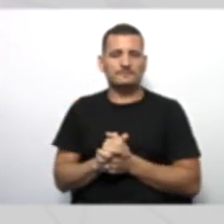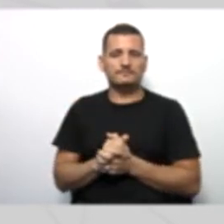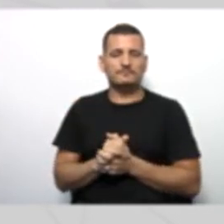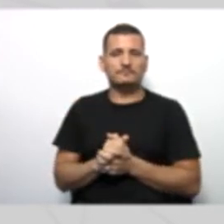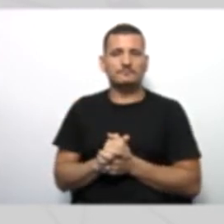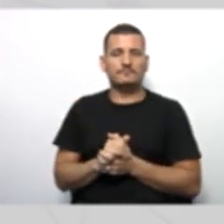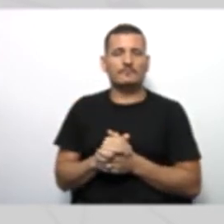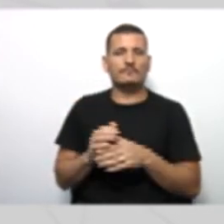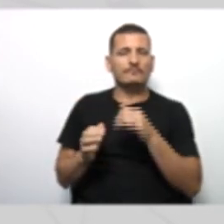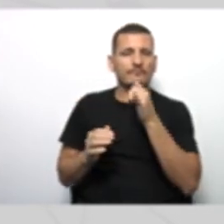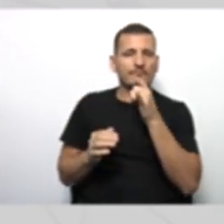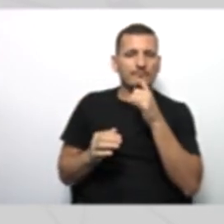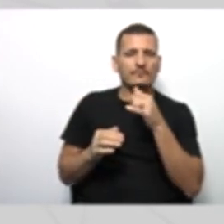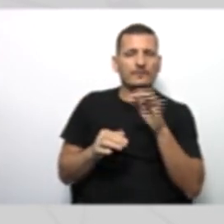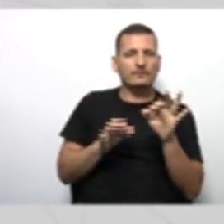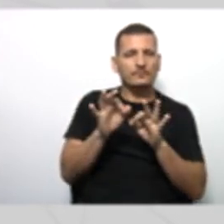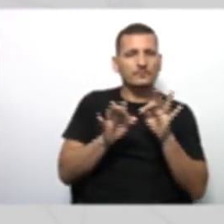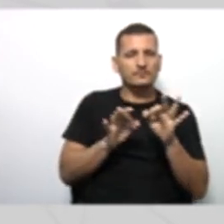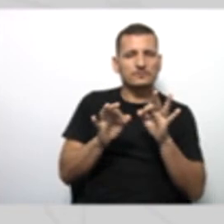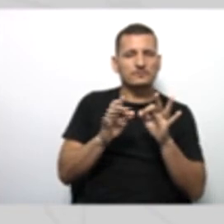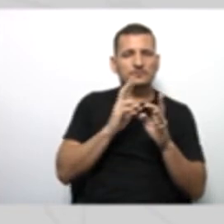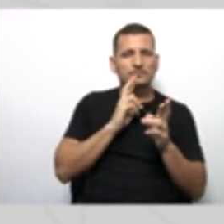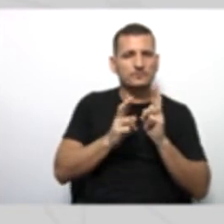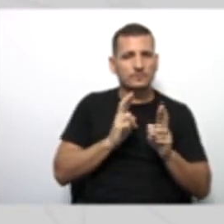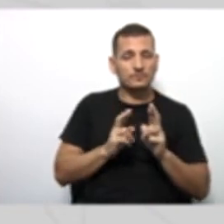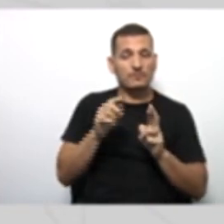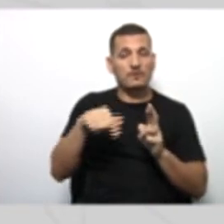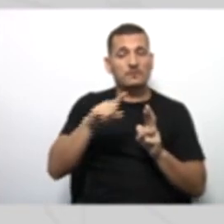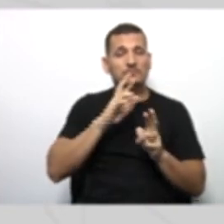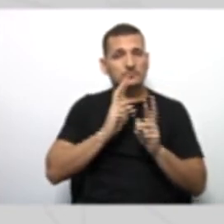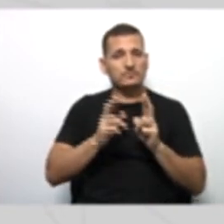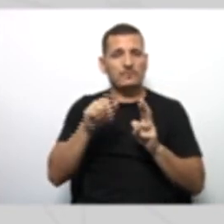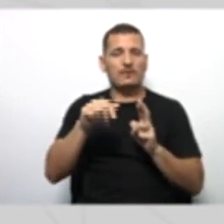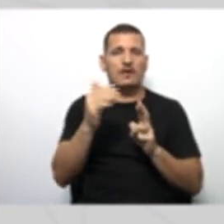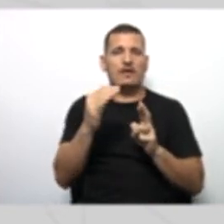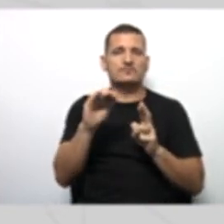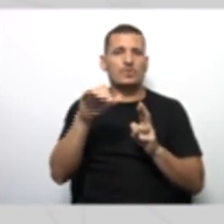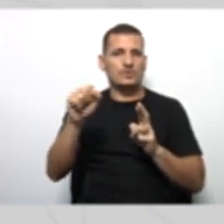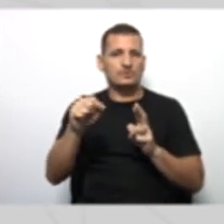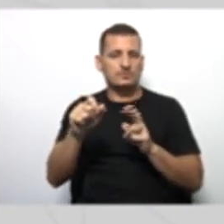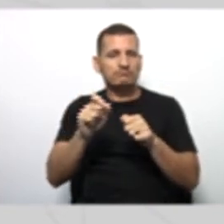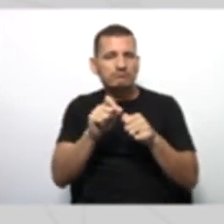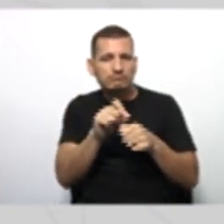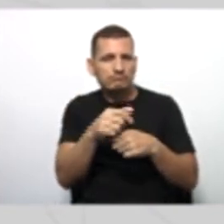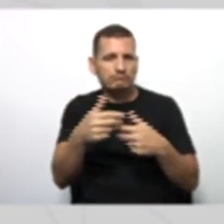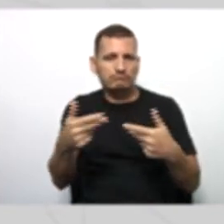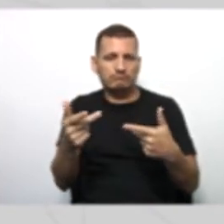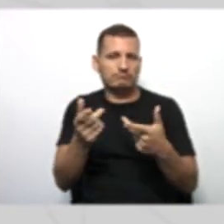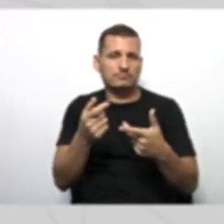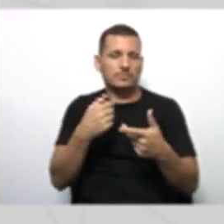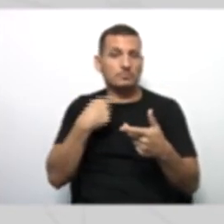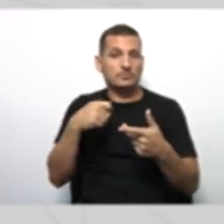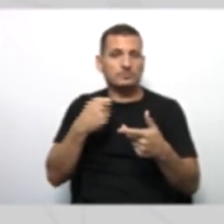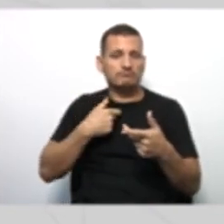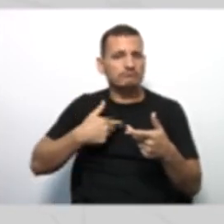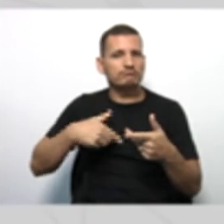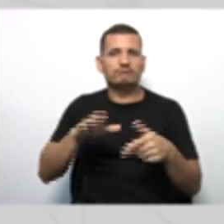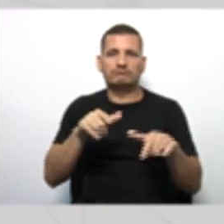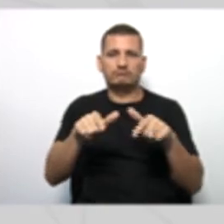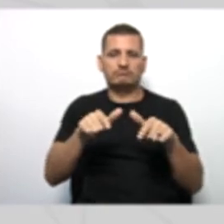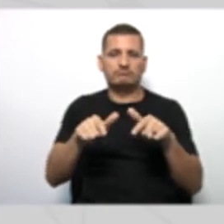Periodicamente, tá? Quando houver mudanças dentro do meu projeto, quando um risco realmente ocorrer em pontos de decisão do projeto,